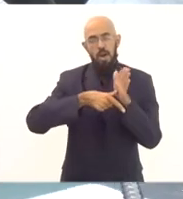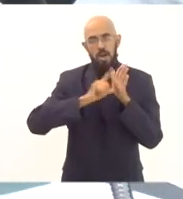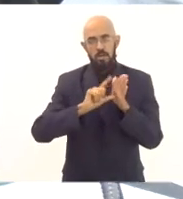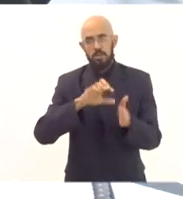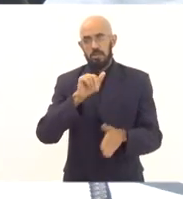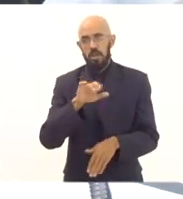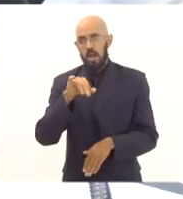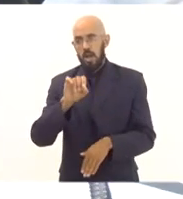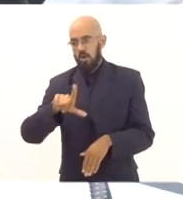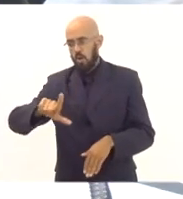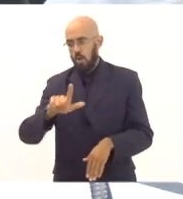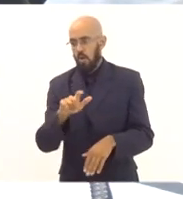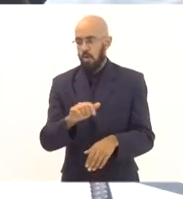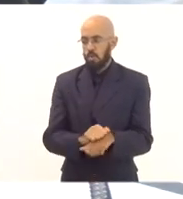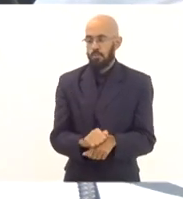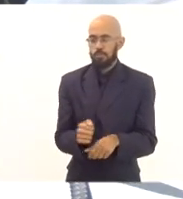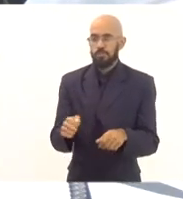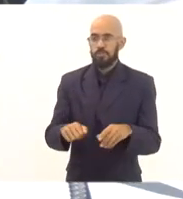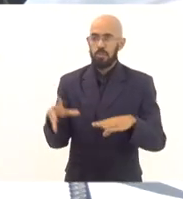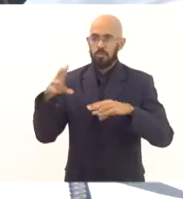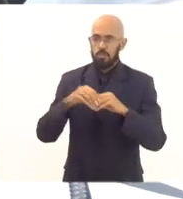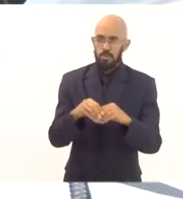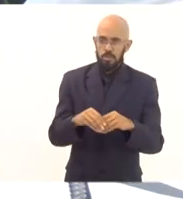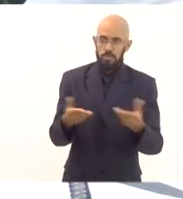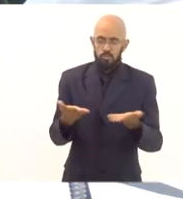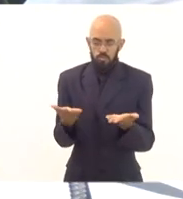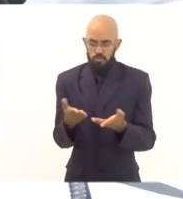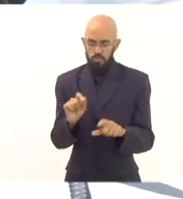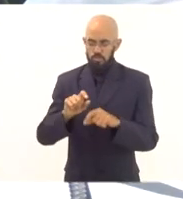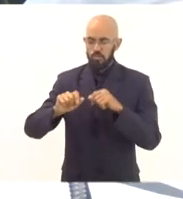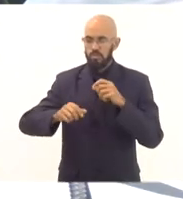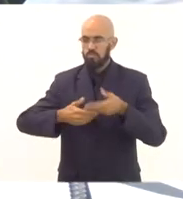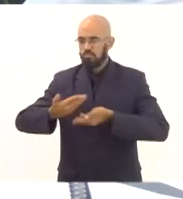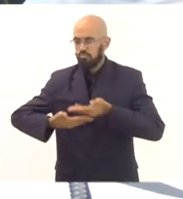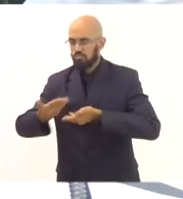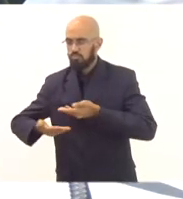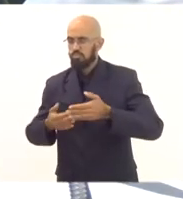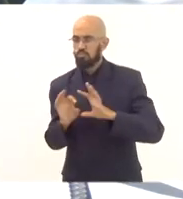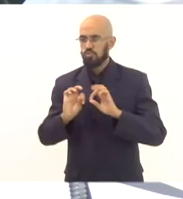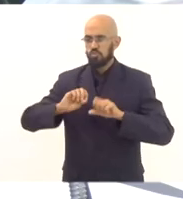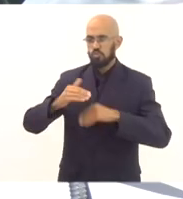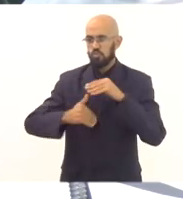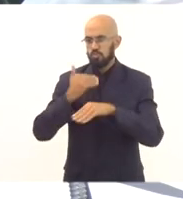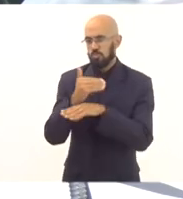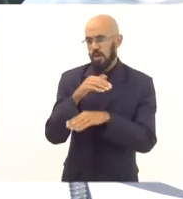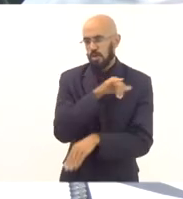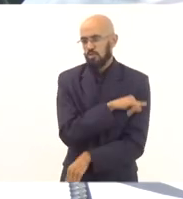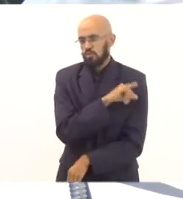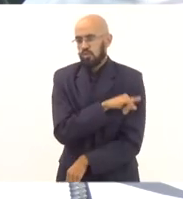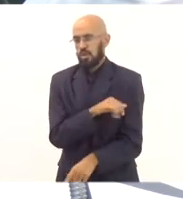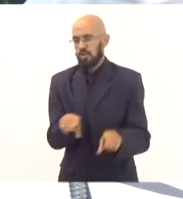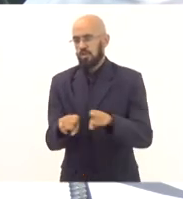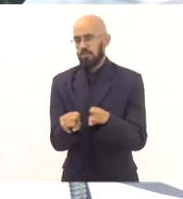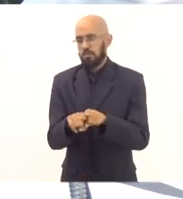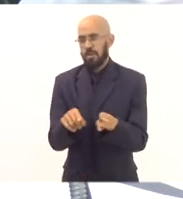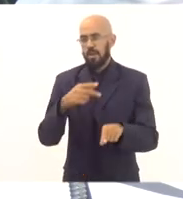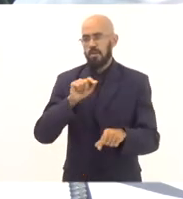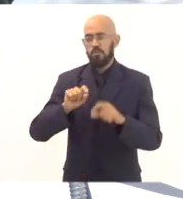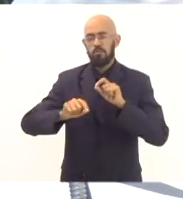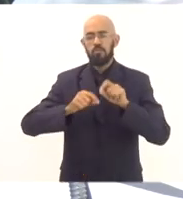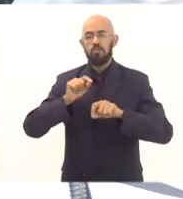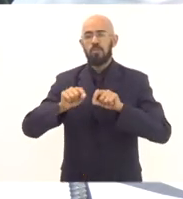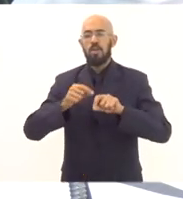na na implementação agora e gestão de todos os do super RJ né dizer que também a gente